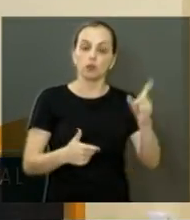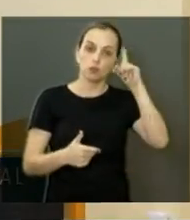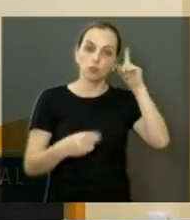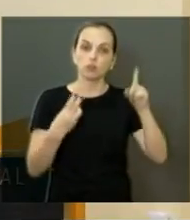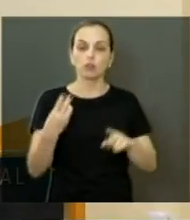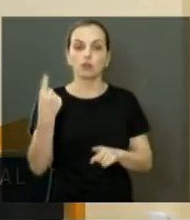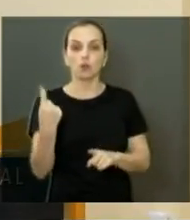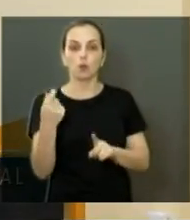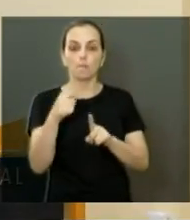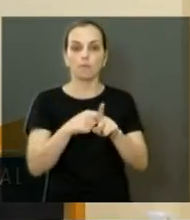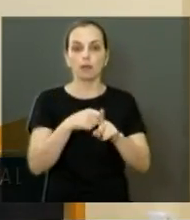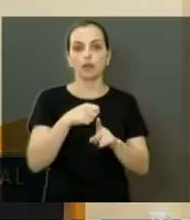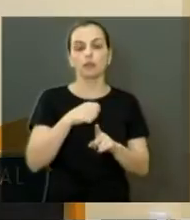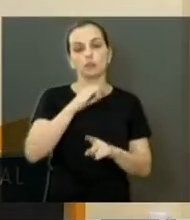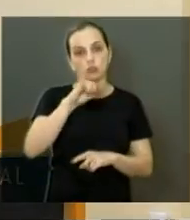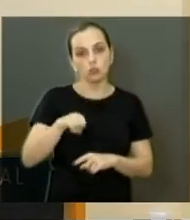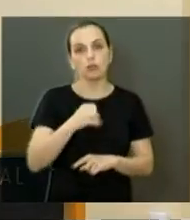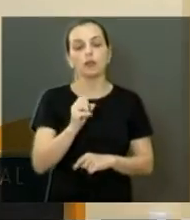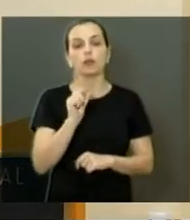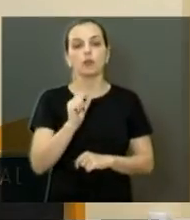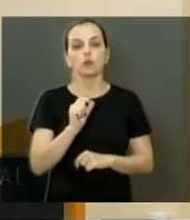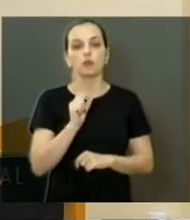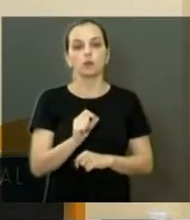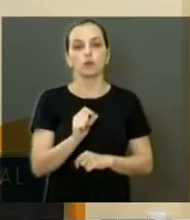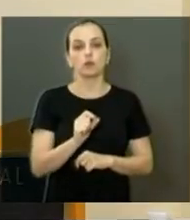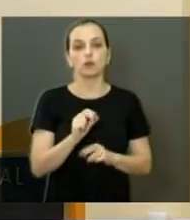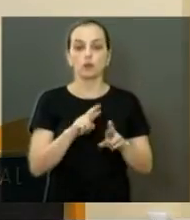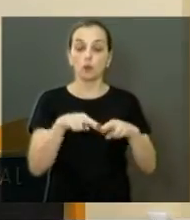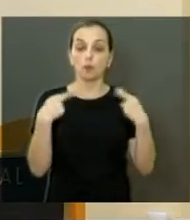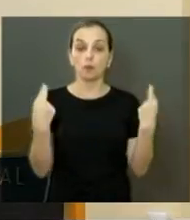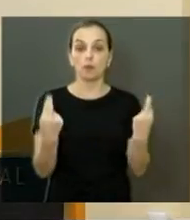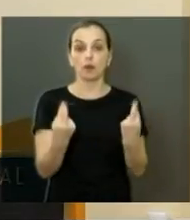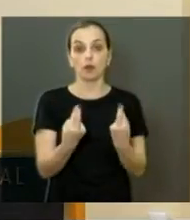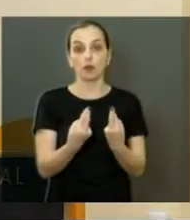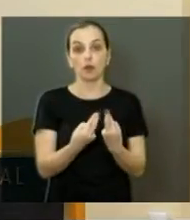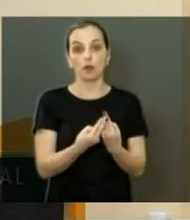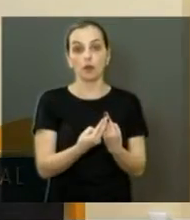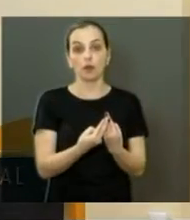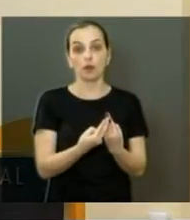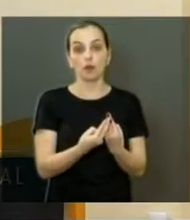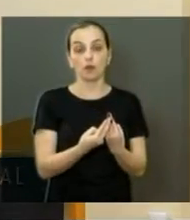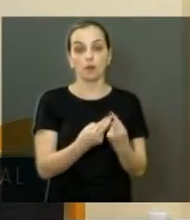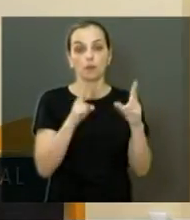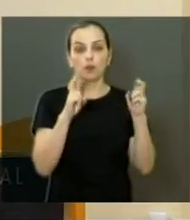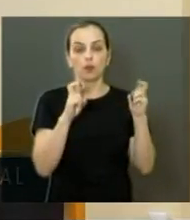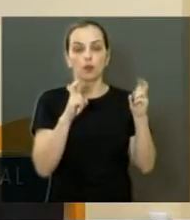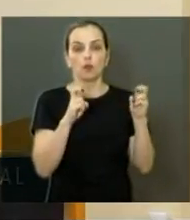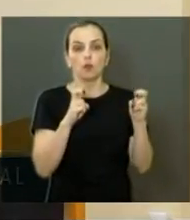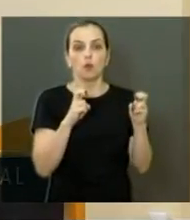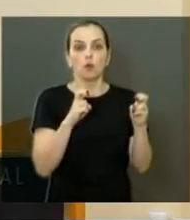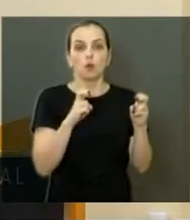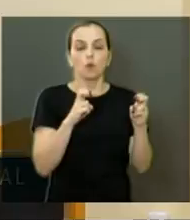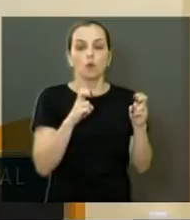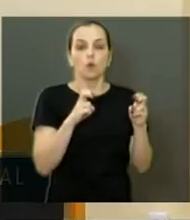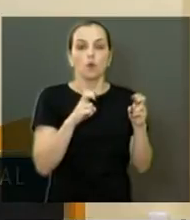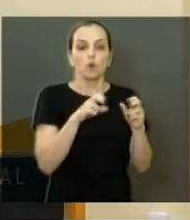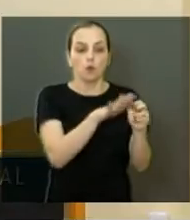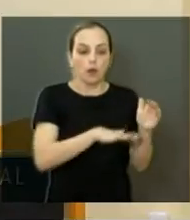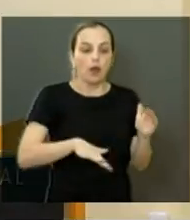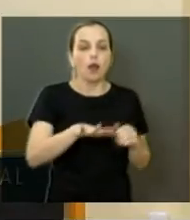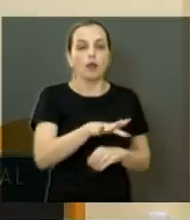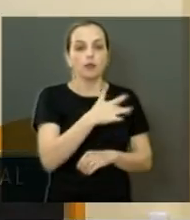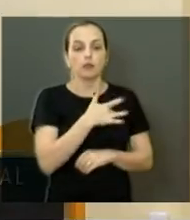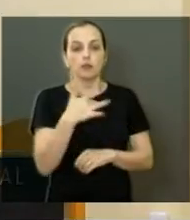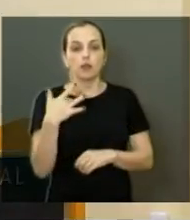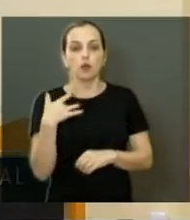janeiro, que foi feita uma reunião chamada Sala da Situação da Saúde. E nessa reunião